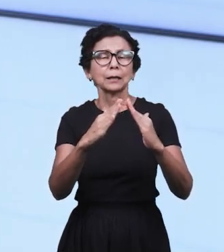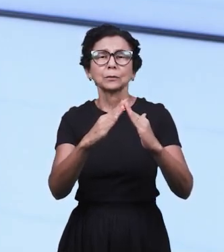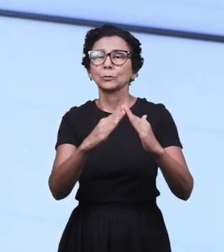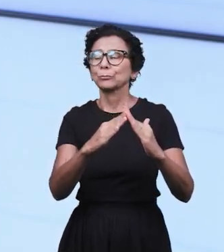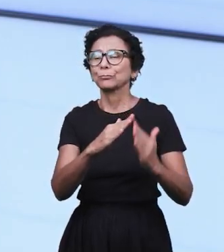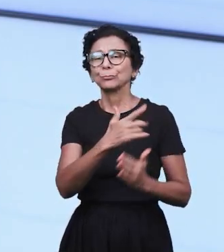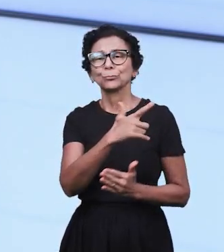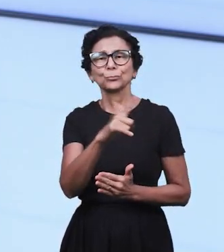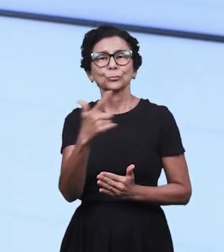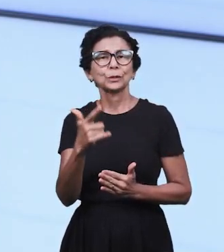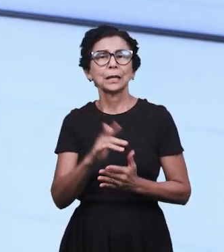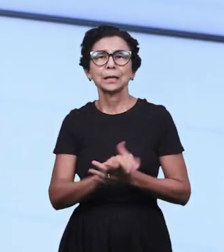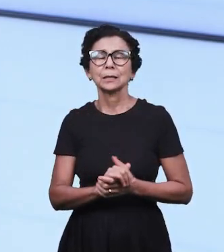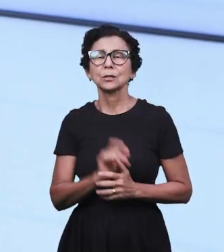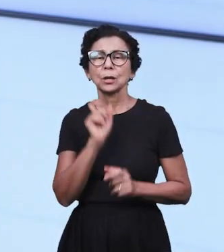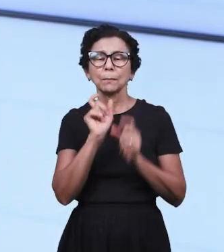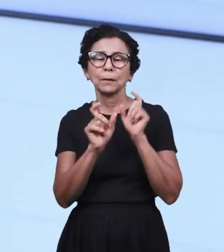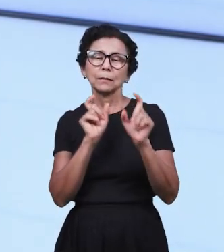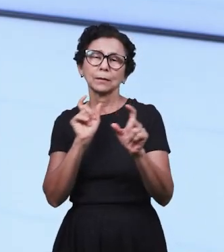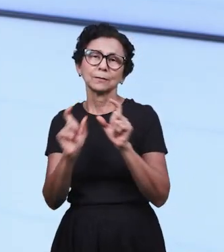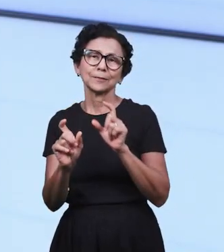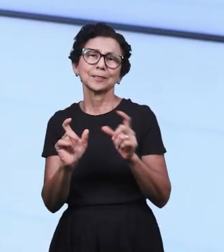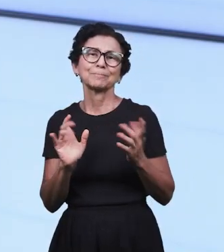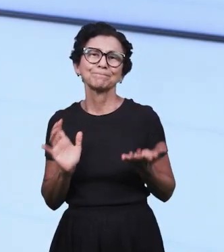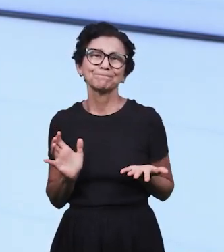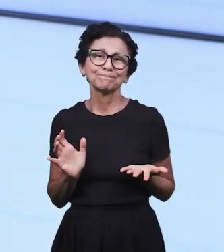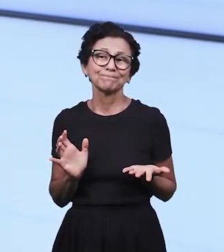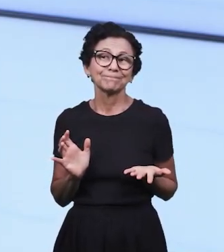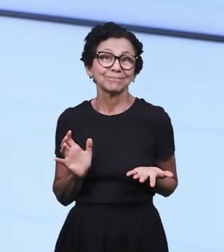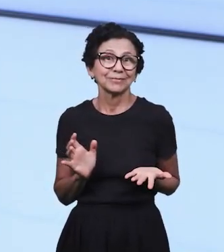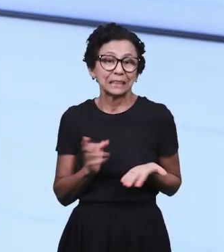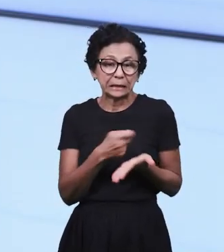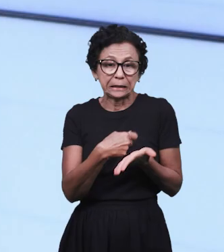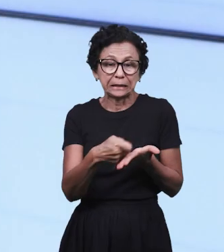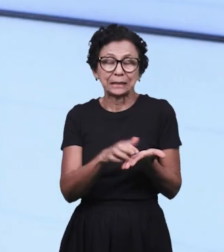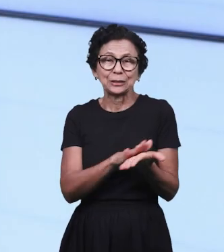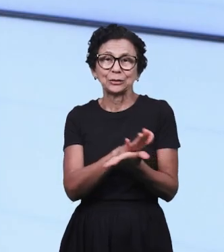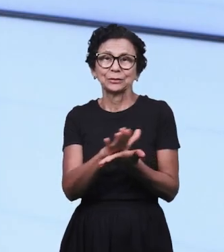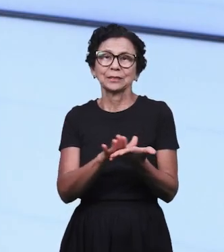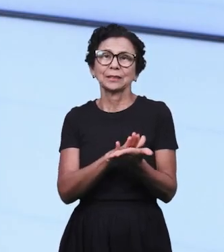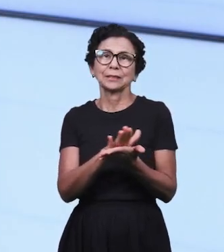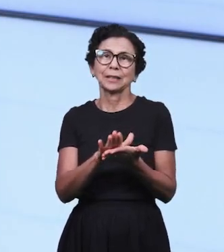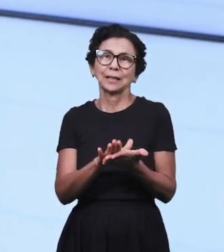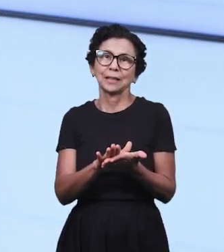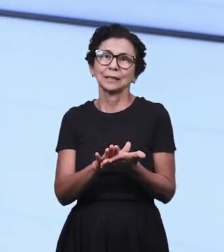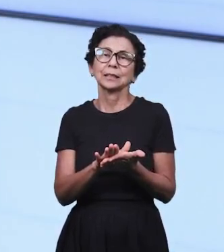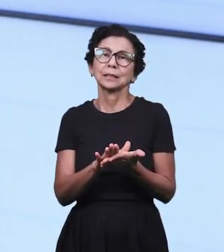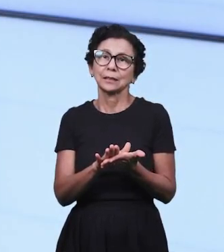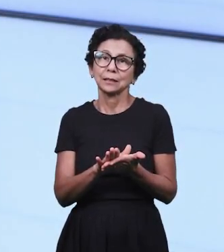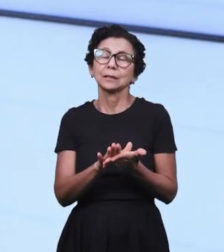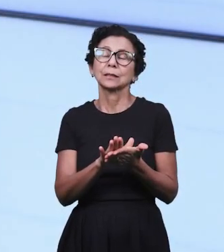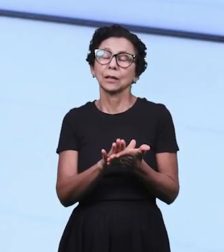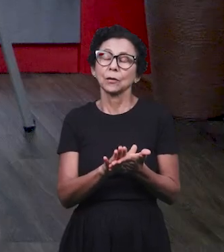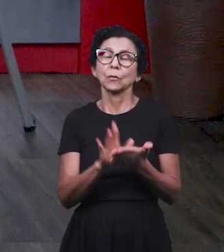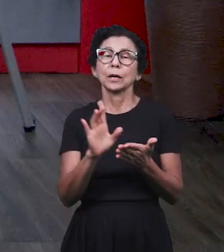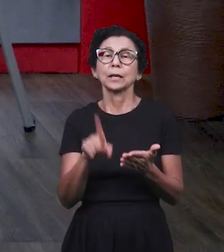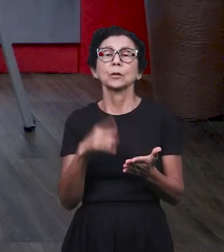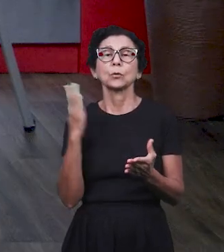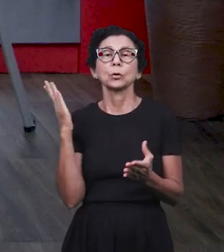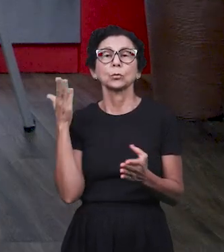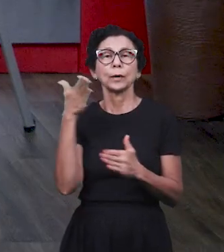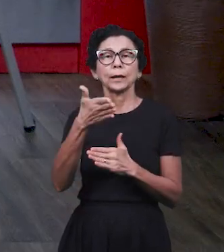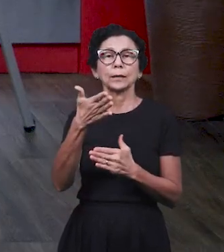transações. Então, no momento do inventário, isso tudo vai poder ser organizado. A ausência do